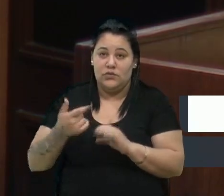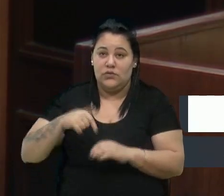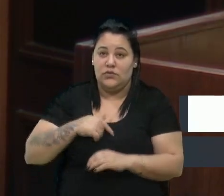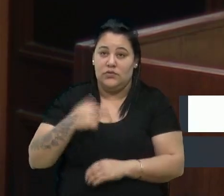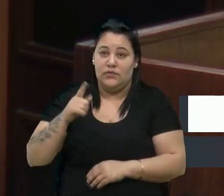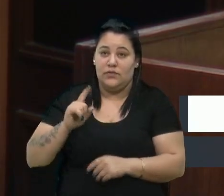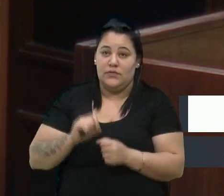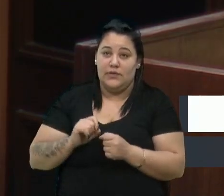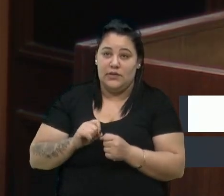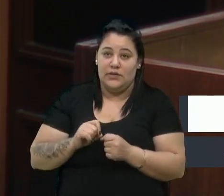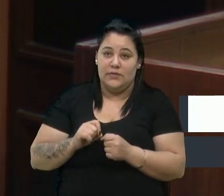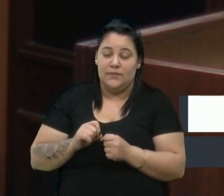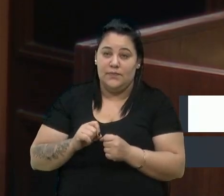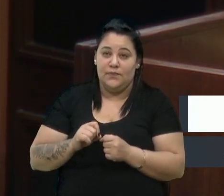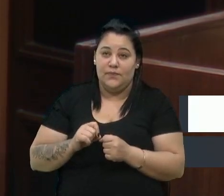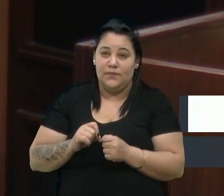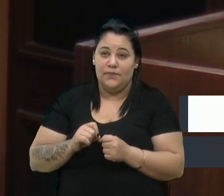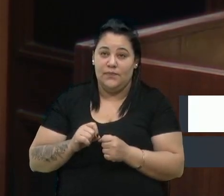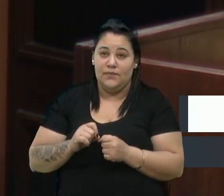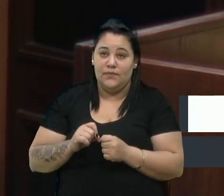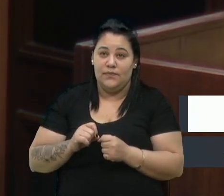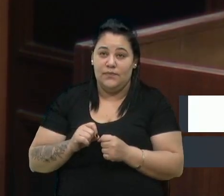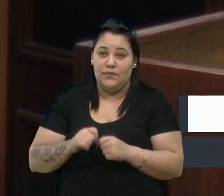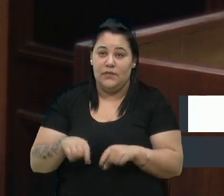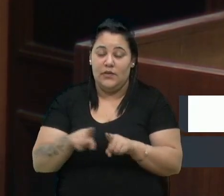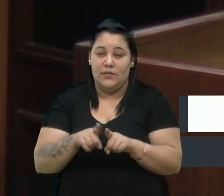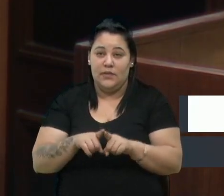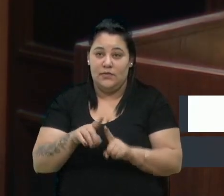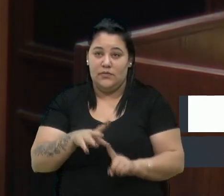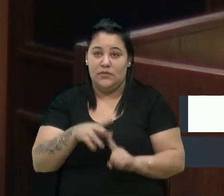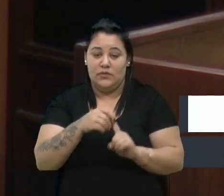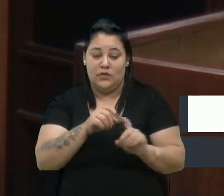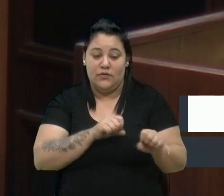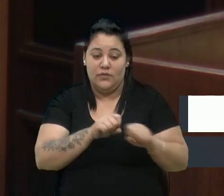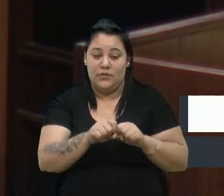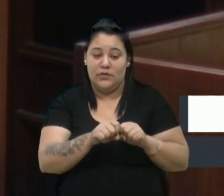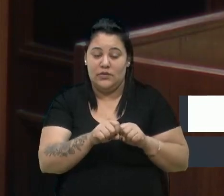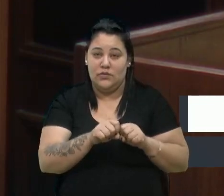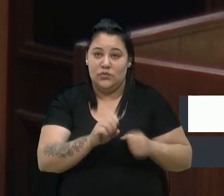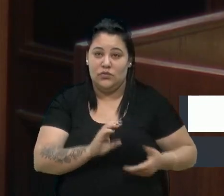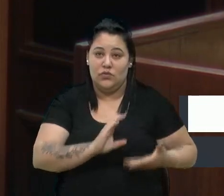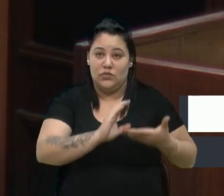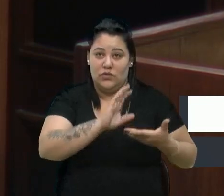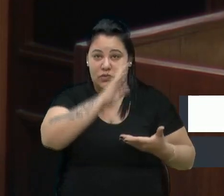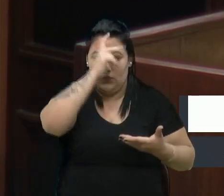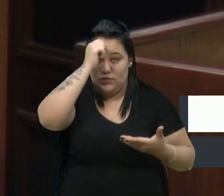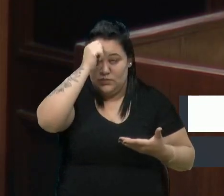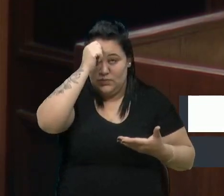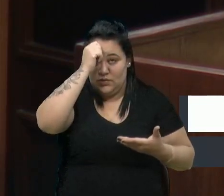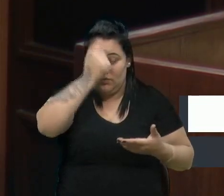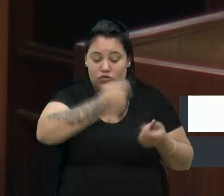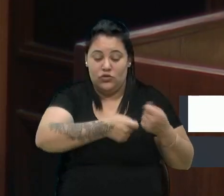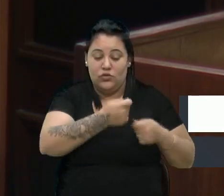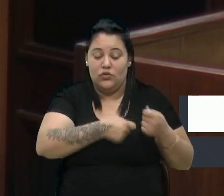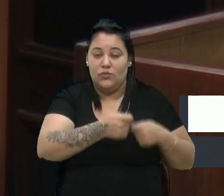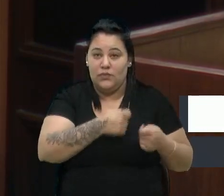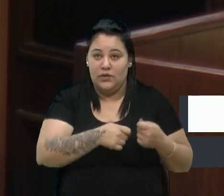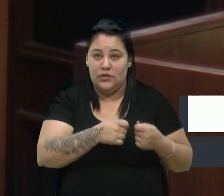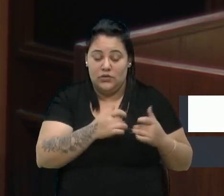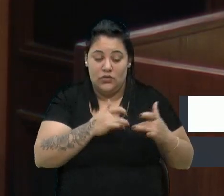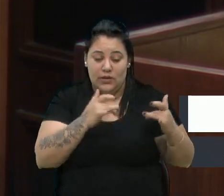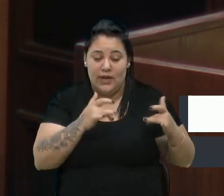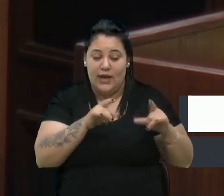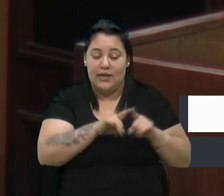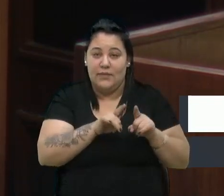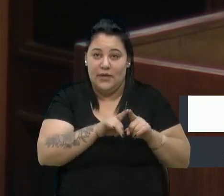aqui, inclusive a formação do Conselho Municipal de Economia Solidária e